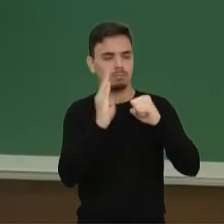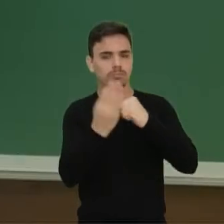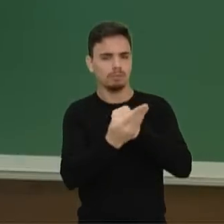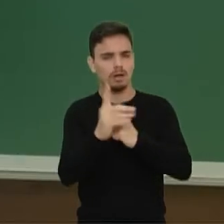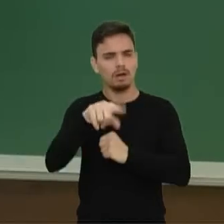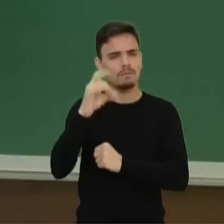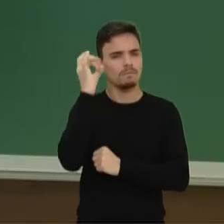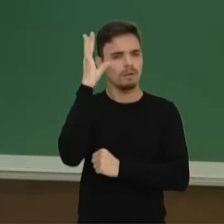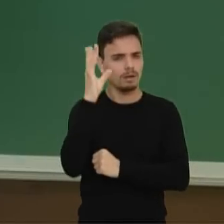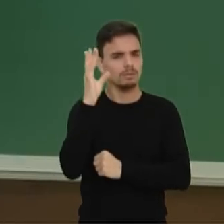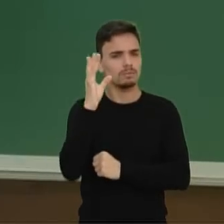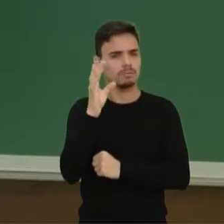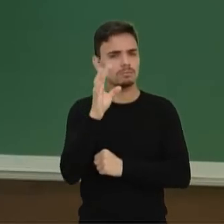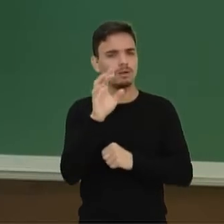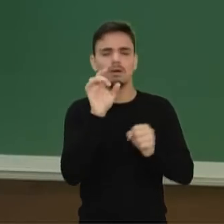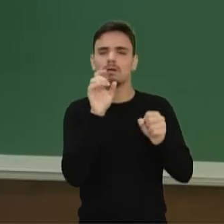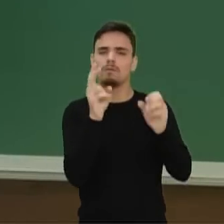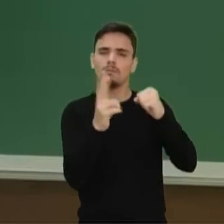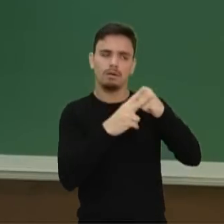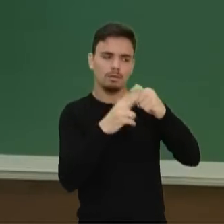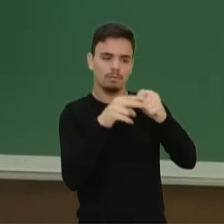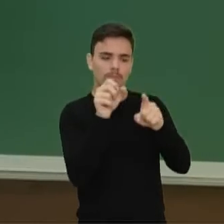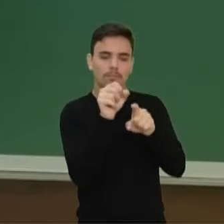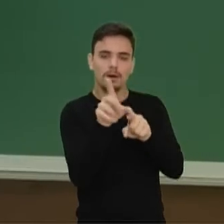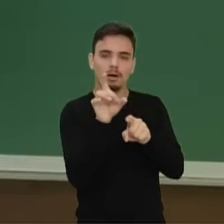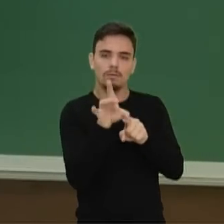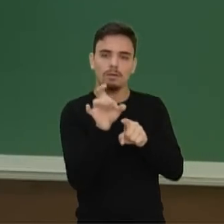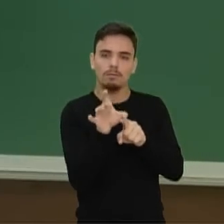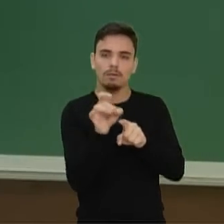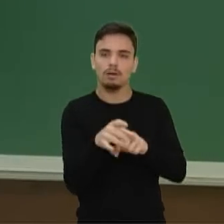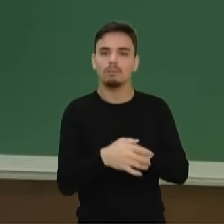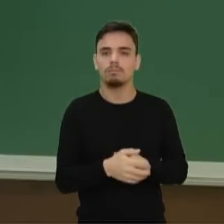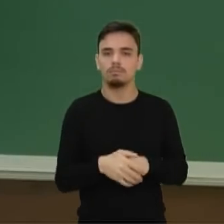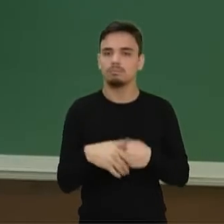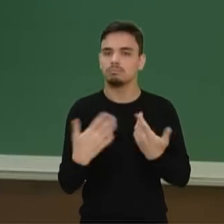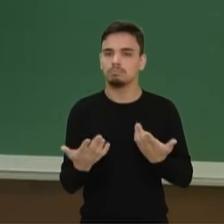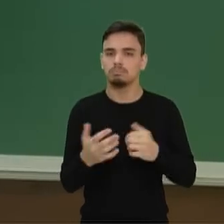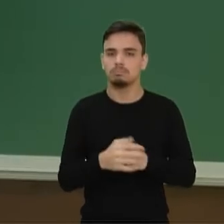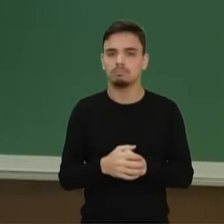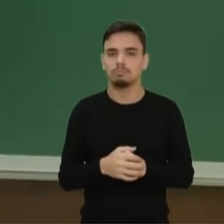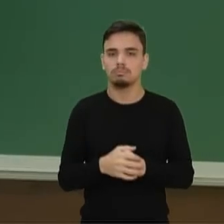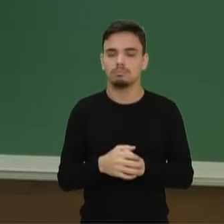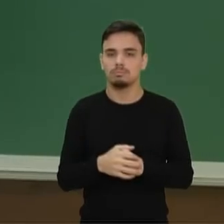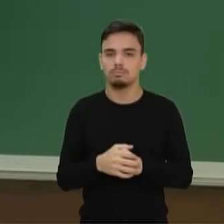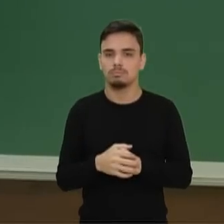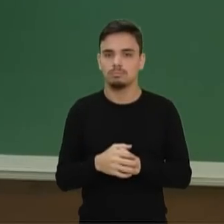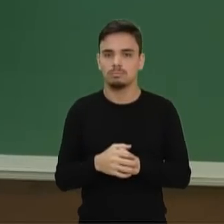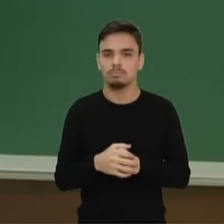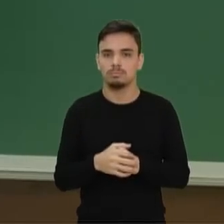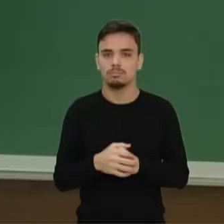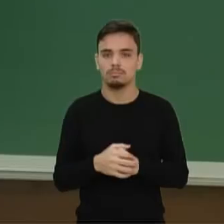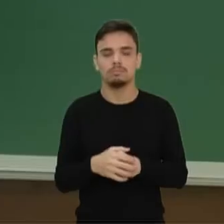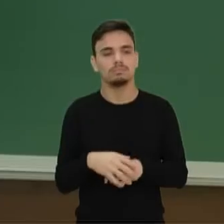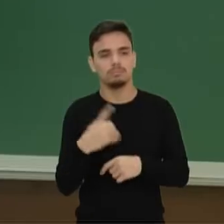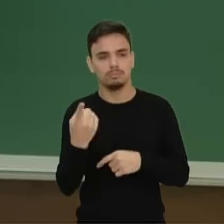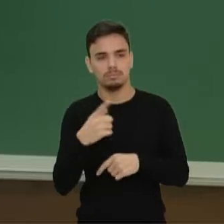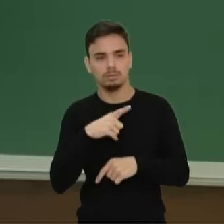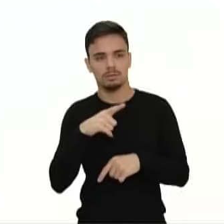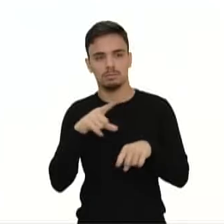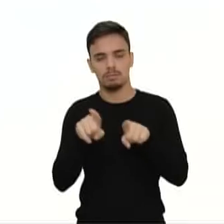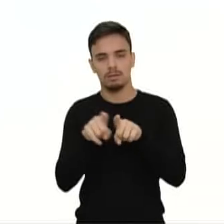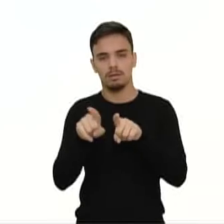facinho, né? O verbo alugar, quem aluga, aluga alguma coisa, não é verdade? Já tenho ali a partícula SE, que é a